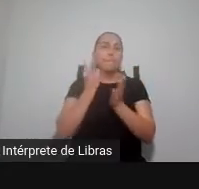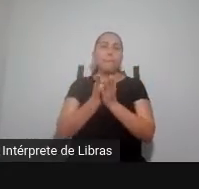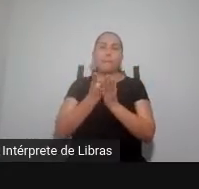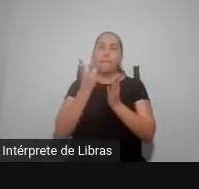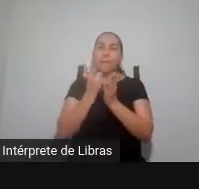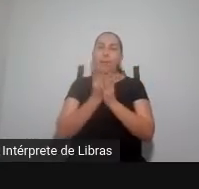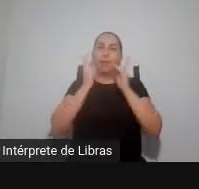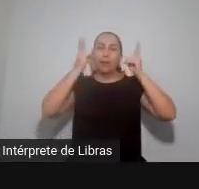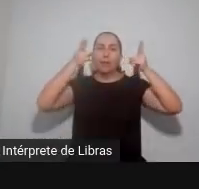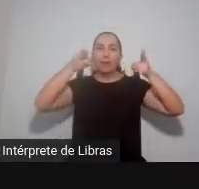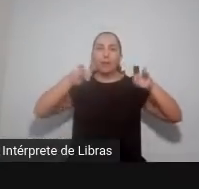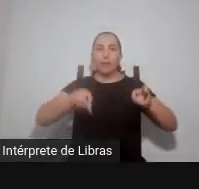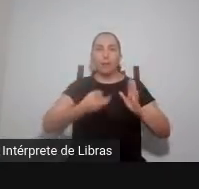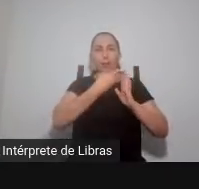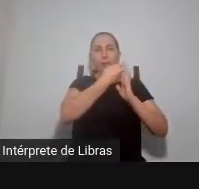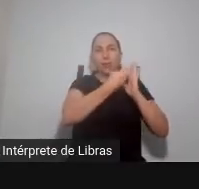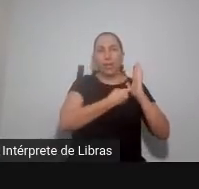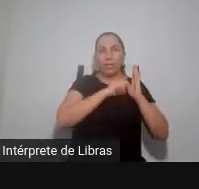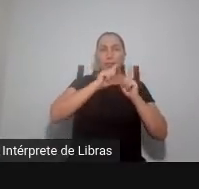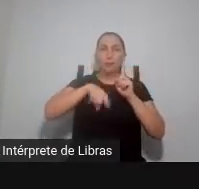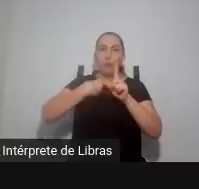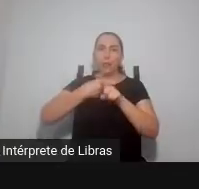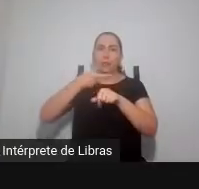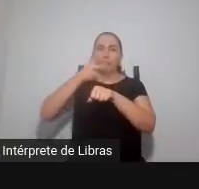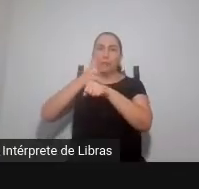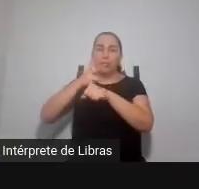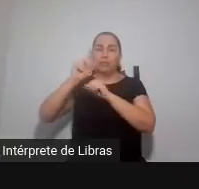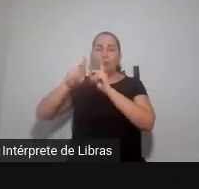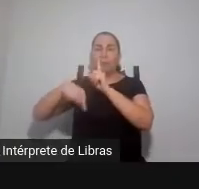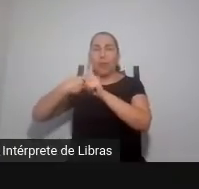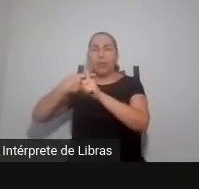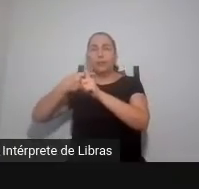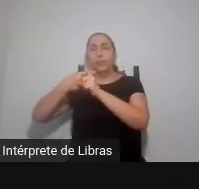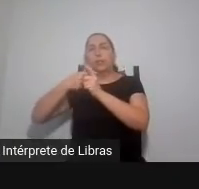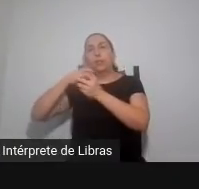discursivo a partir de diferentes possibilidades. Então,